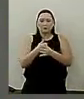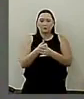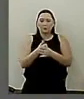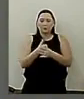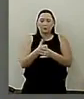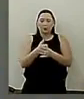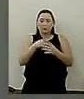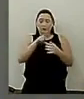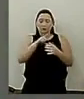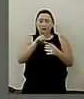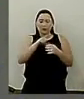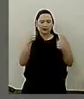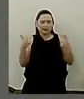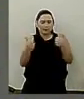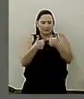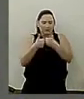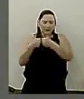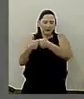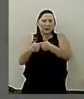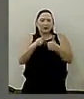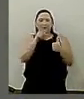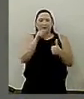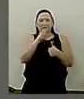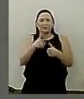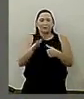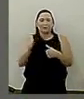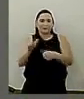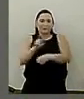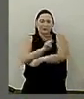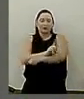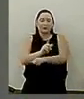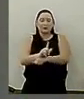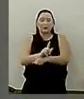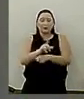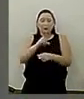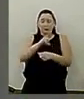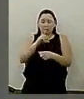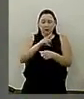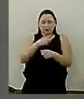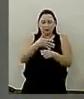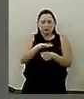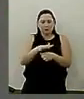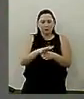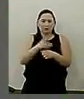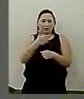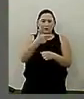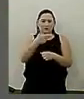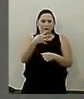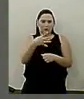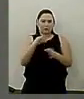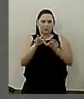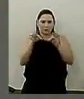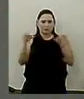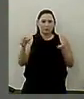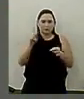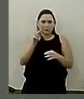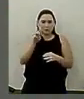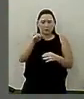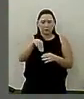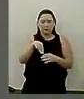ao redor ali do Mar da Galileia, que tinha uma circunferência de mais ou menos 24